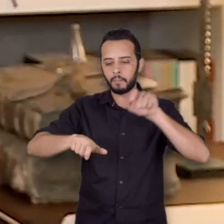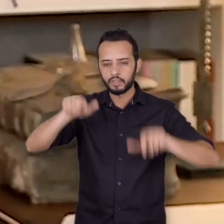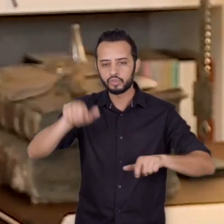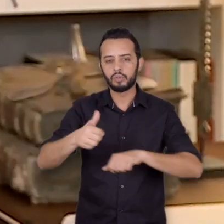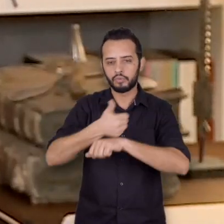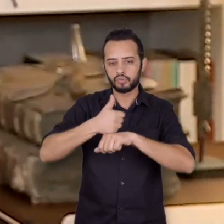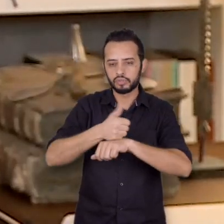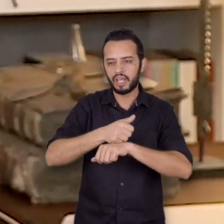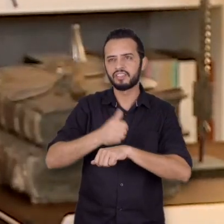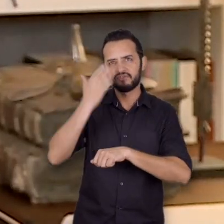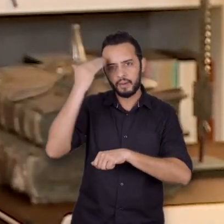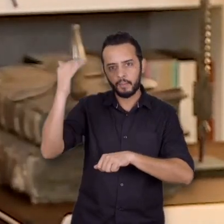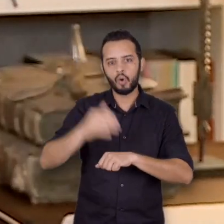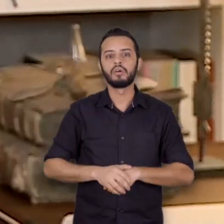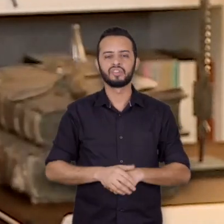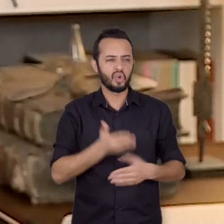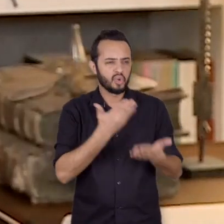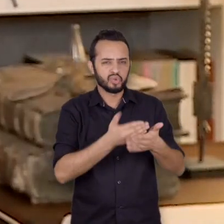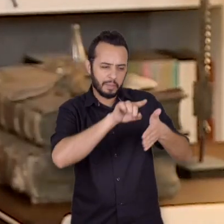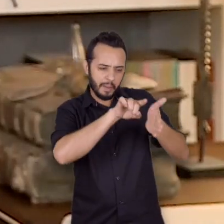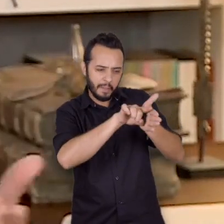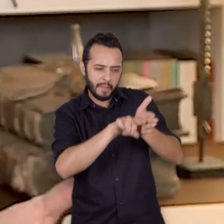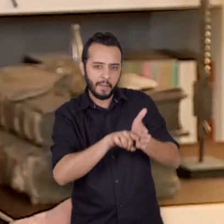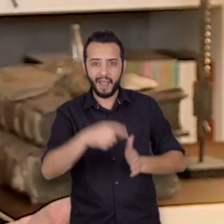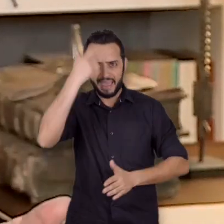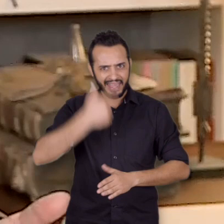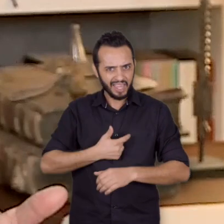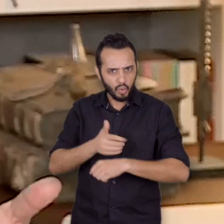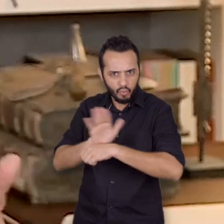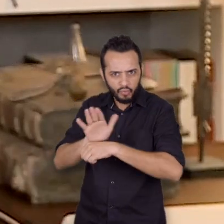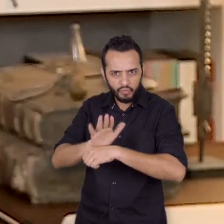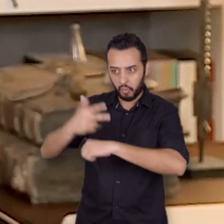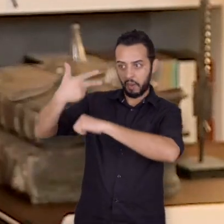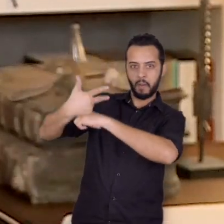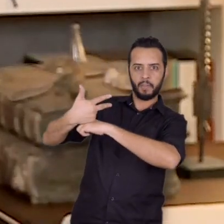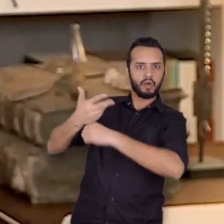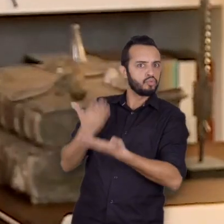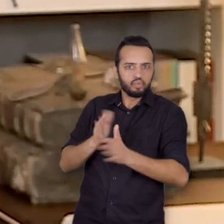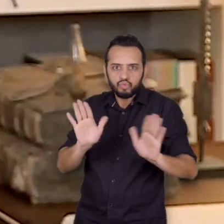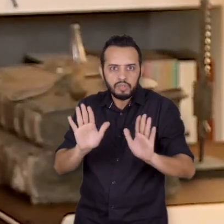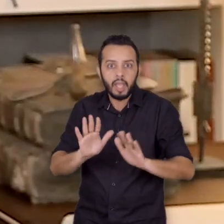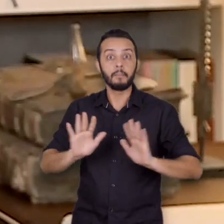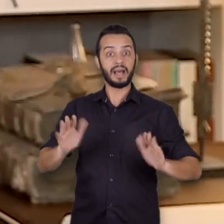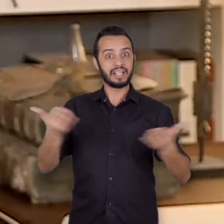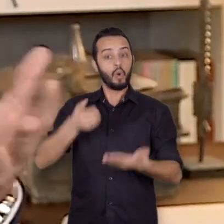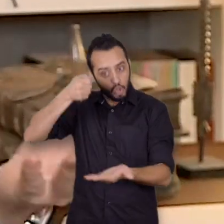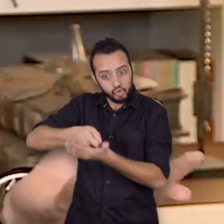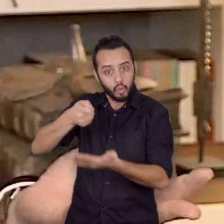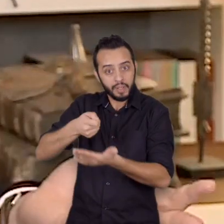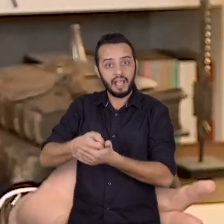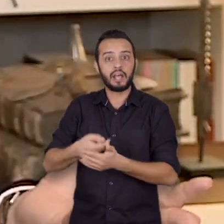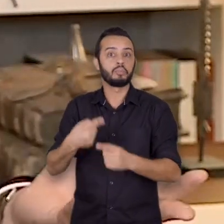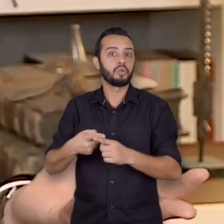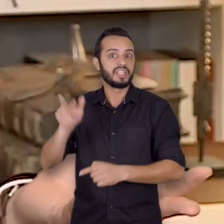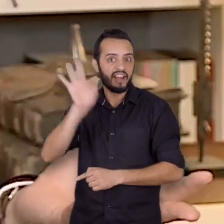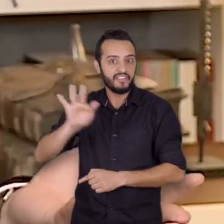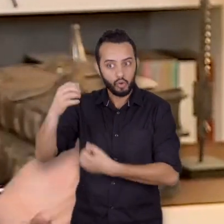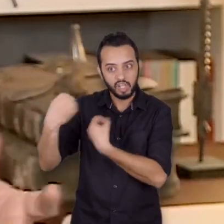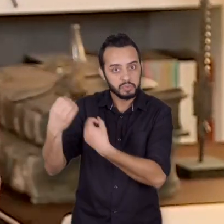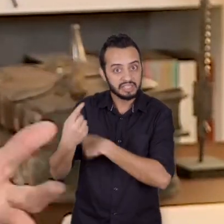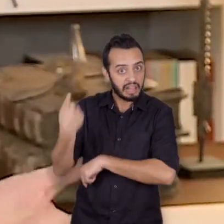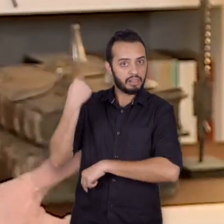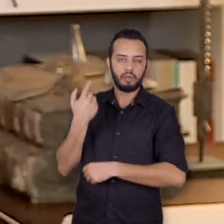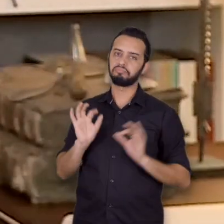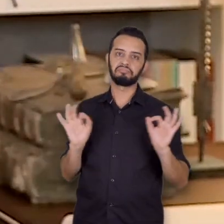eu estudei história, eu não estudei iluminação, eu não estudei para ser youtuber e sou obrigado agora a gravar vídeos e a fazer coisas que nenhuma faculdade de